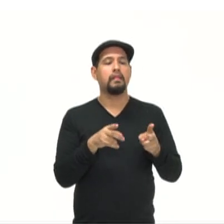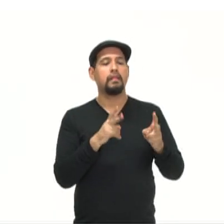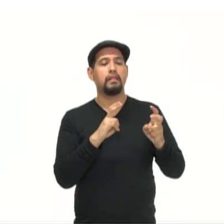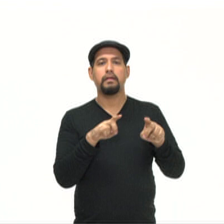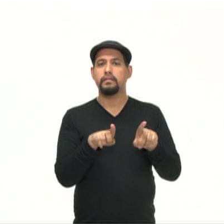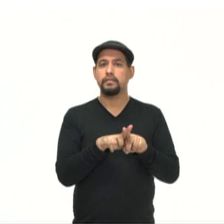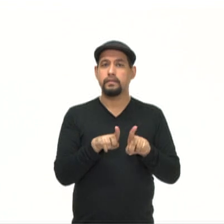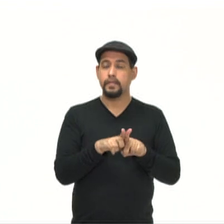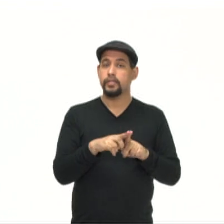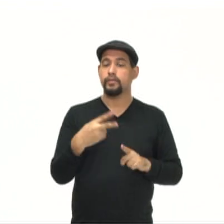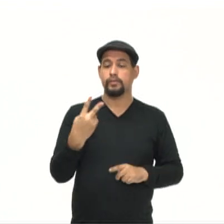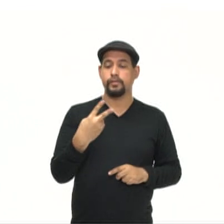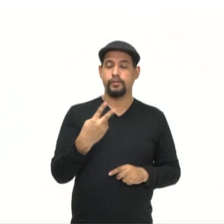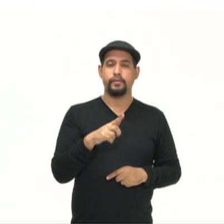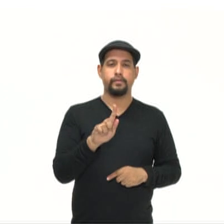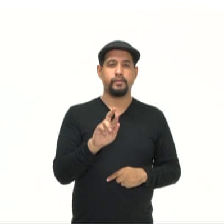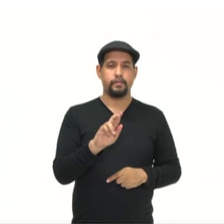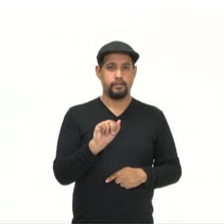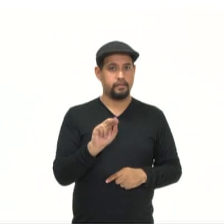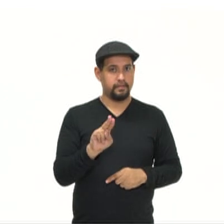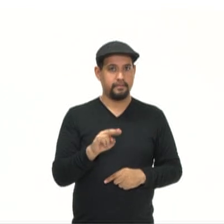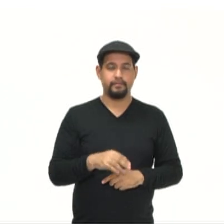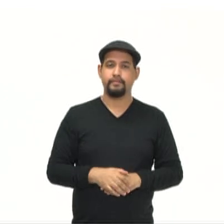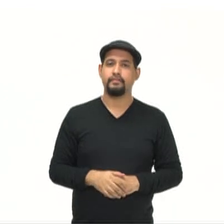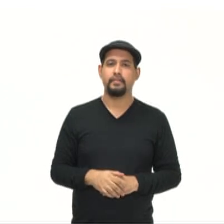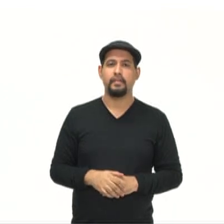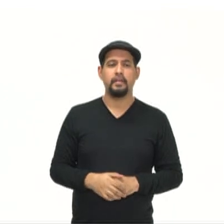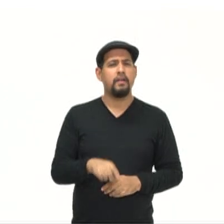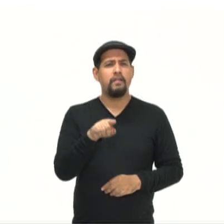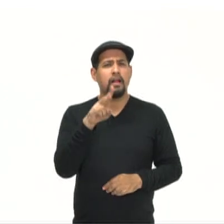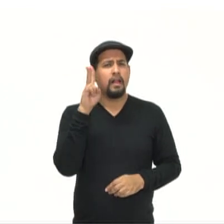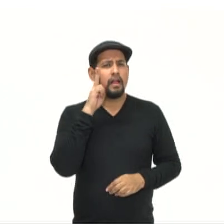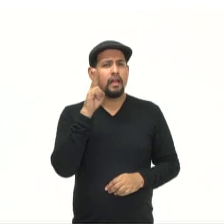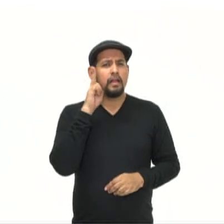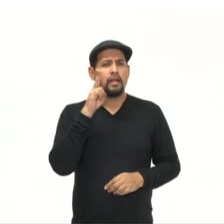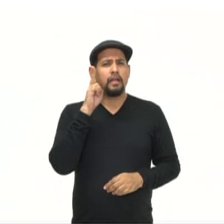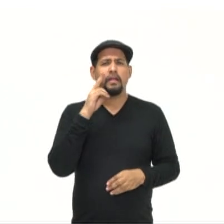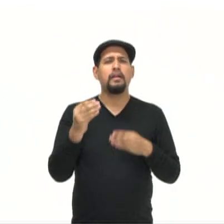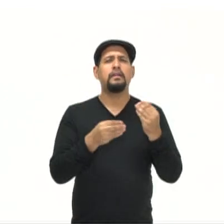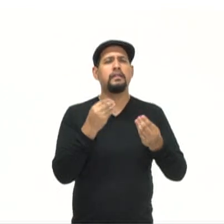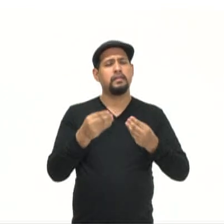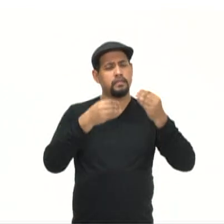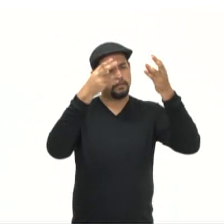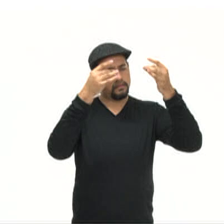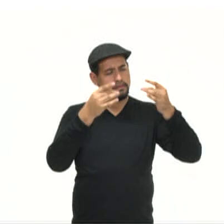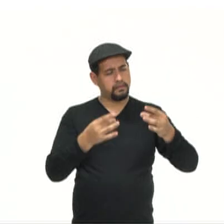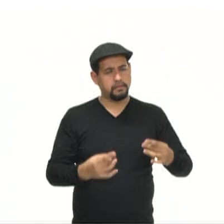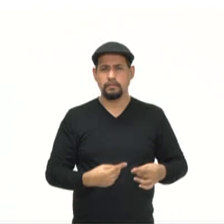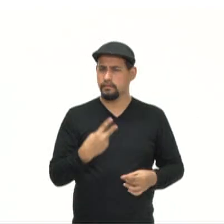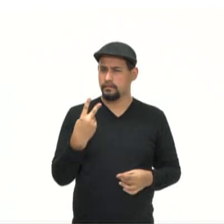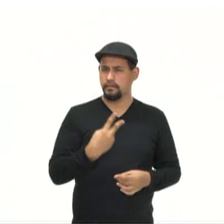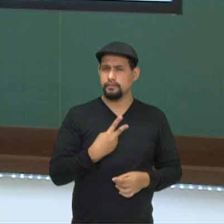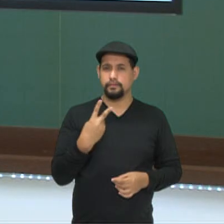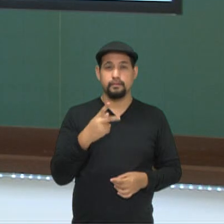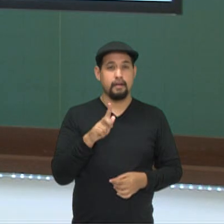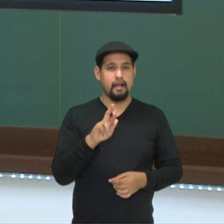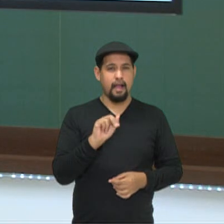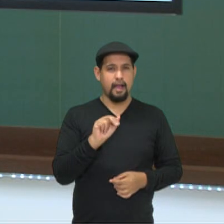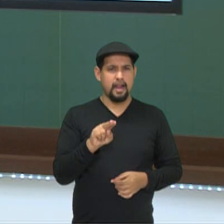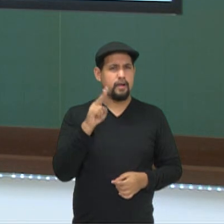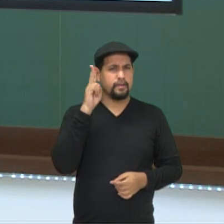coeficientes de uma equação do segundo grau e você lembra como determinar os coeficientes de uma equação do segundo grau